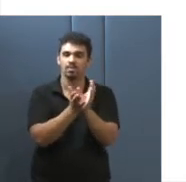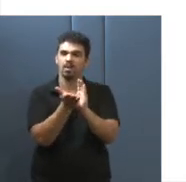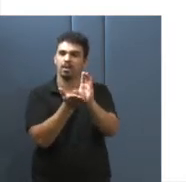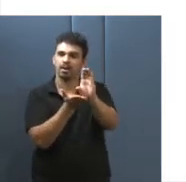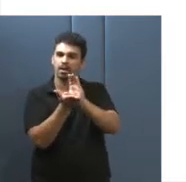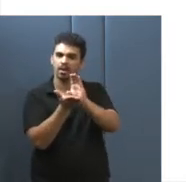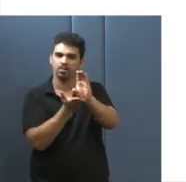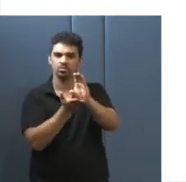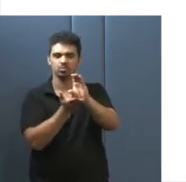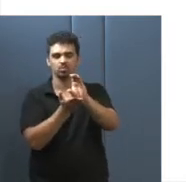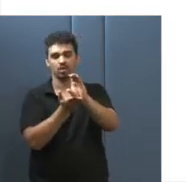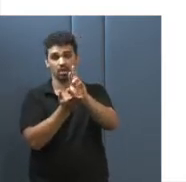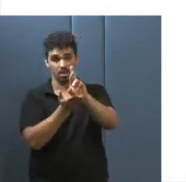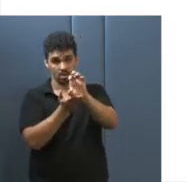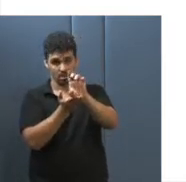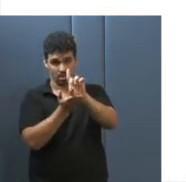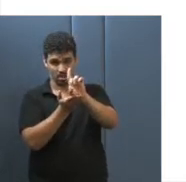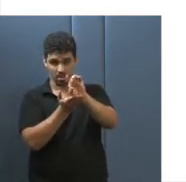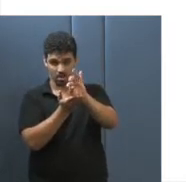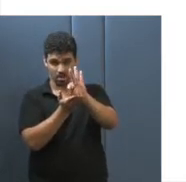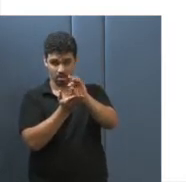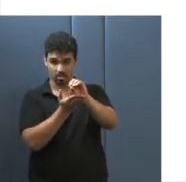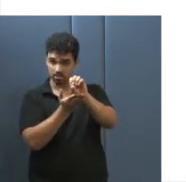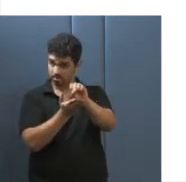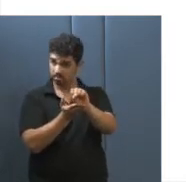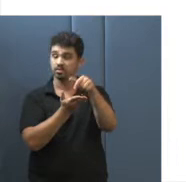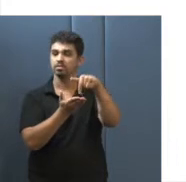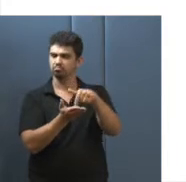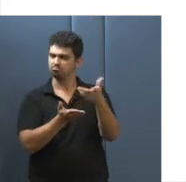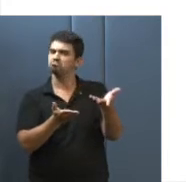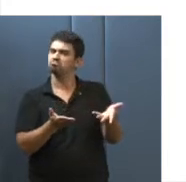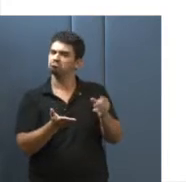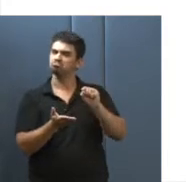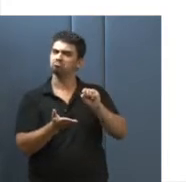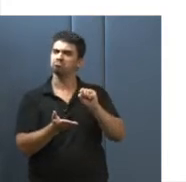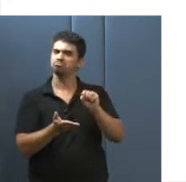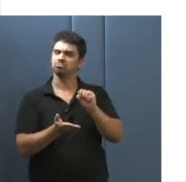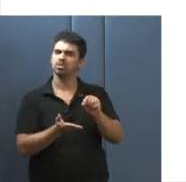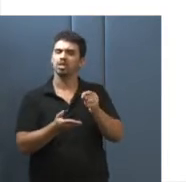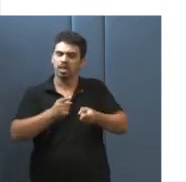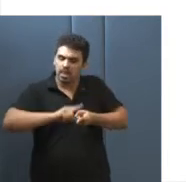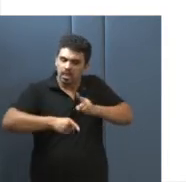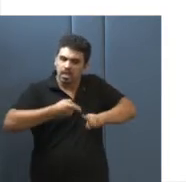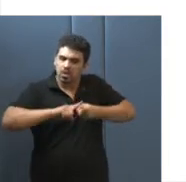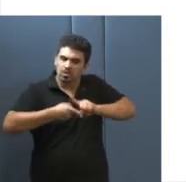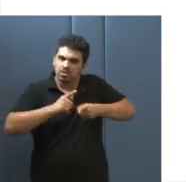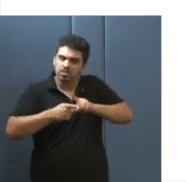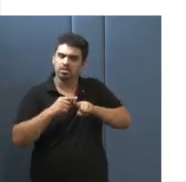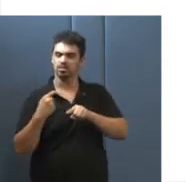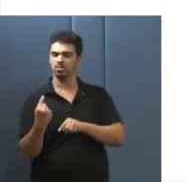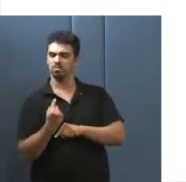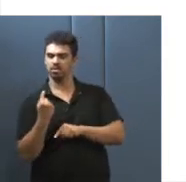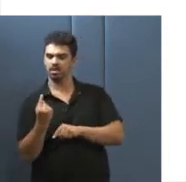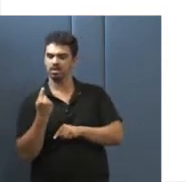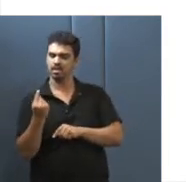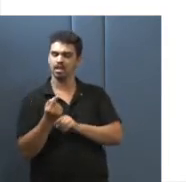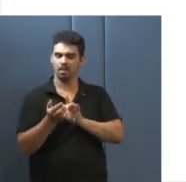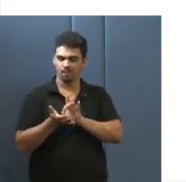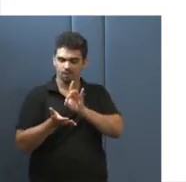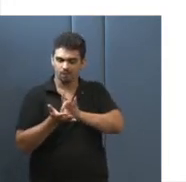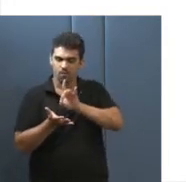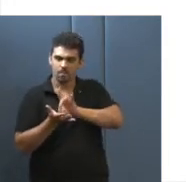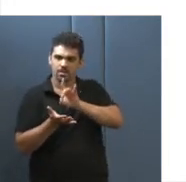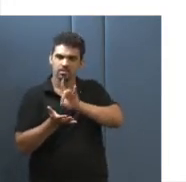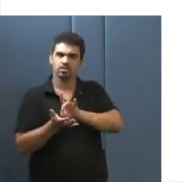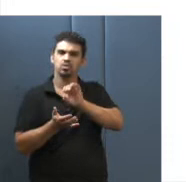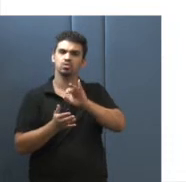também um comitê informal, ainda muito incipiente, e tratava basicamente de negociações bilaterais, formalizando apenas